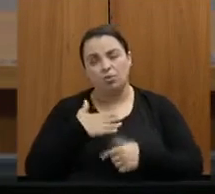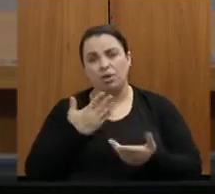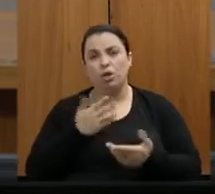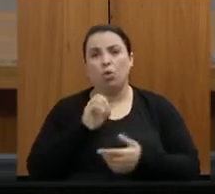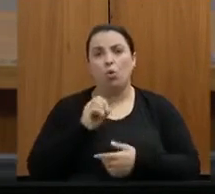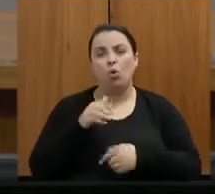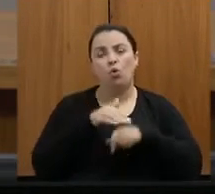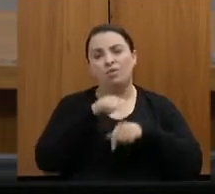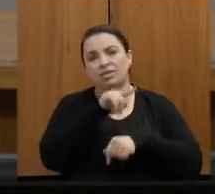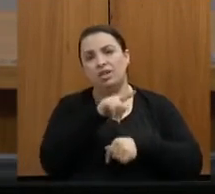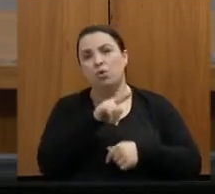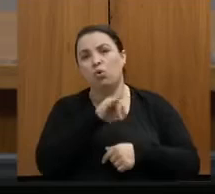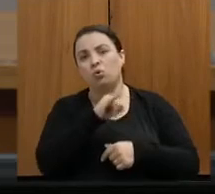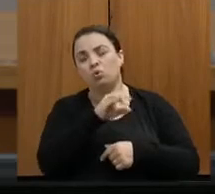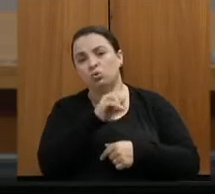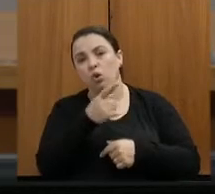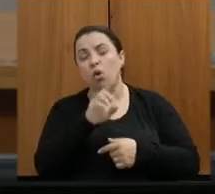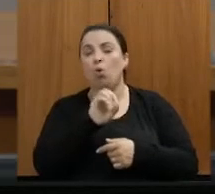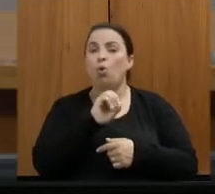Mila, aqui representada pela Gabriele,